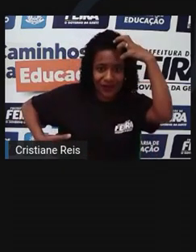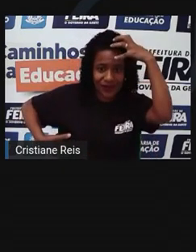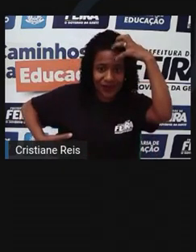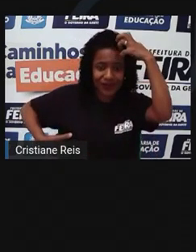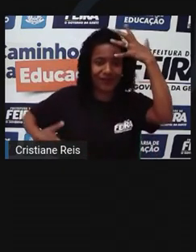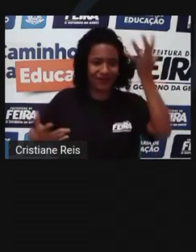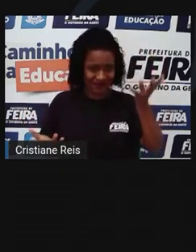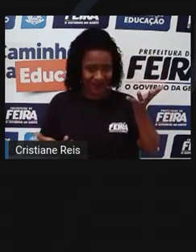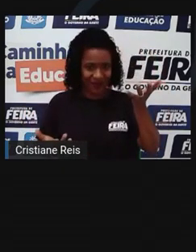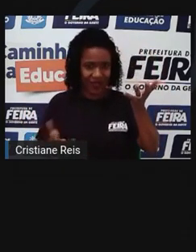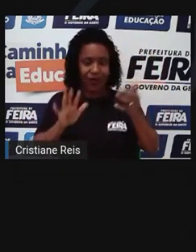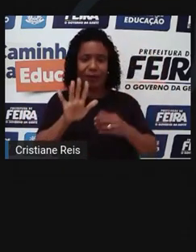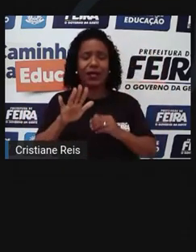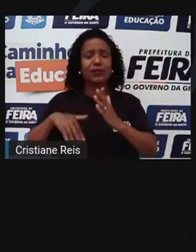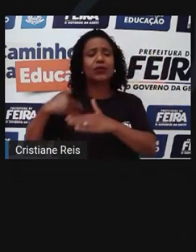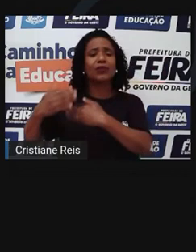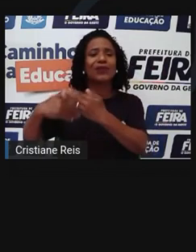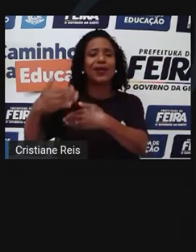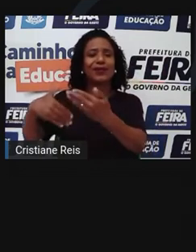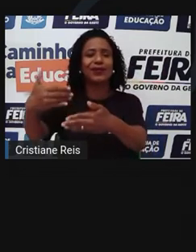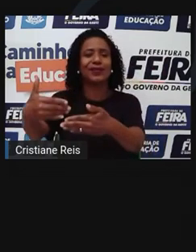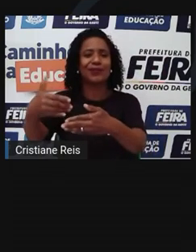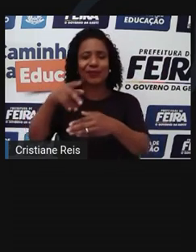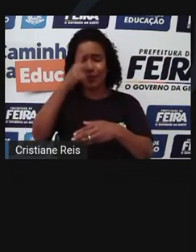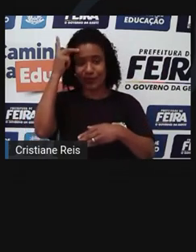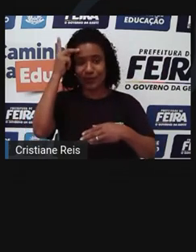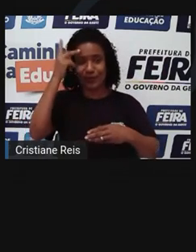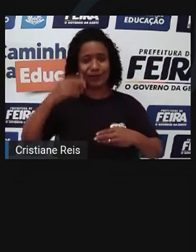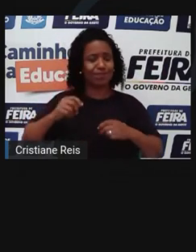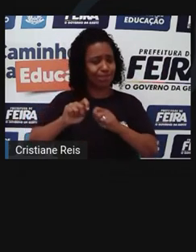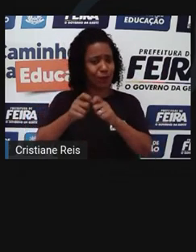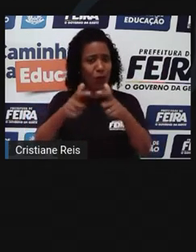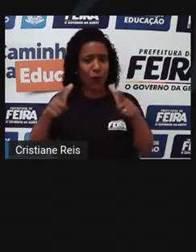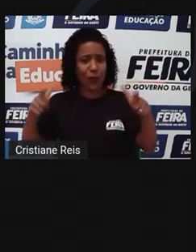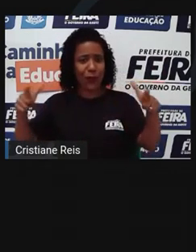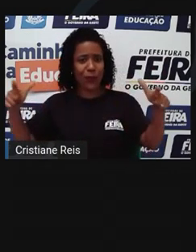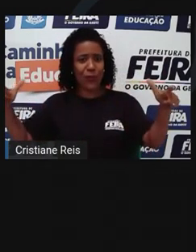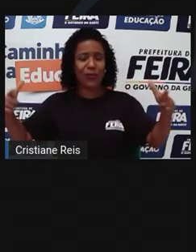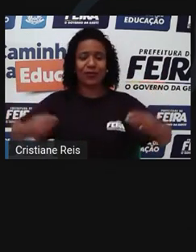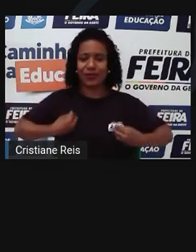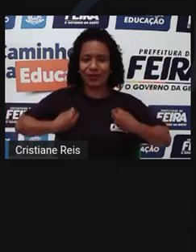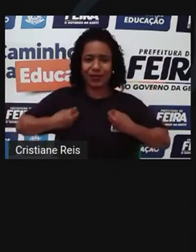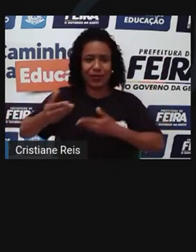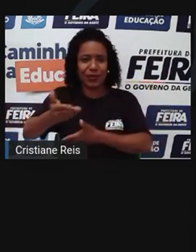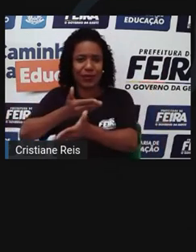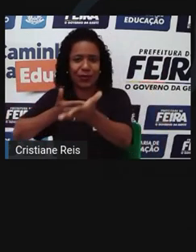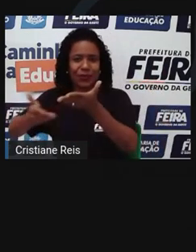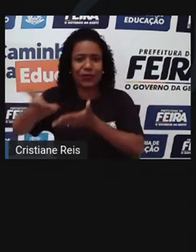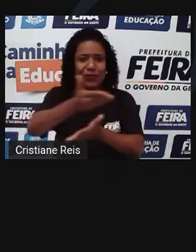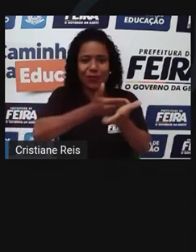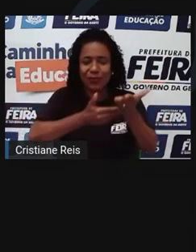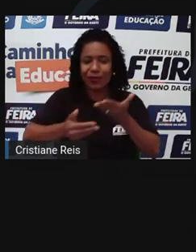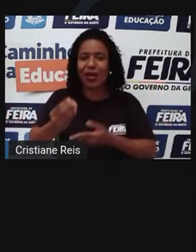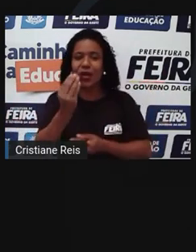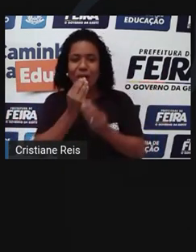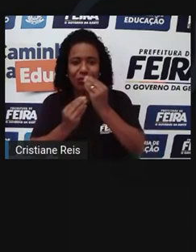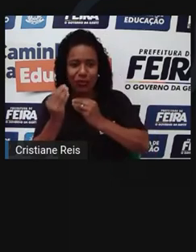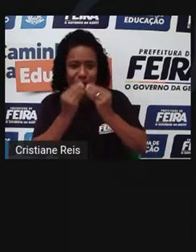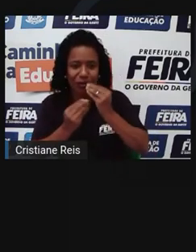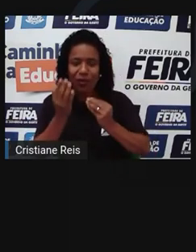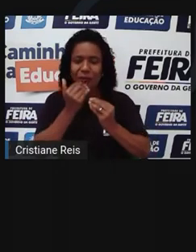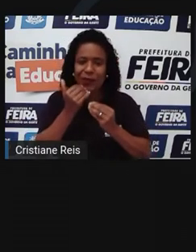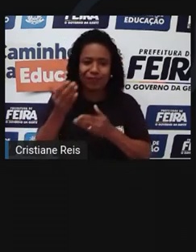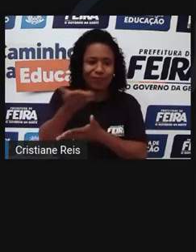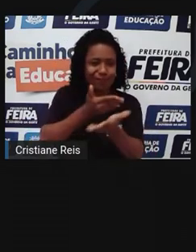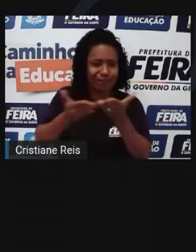outros colaborassem em grande escala. Essa habilidade garantiu vantagens na disputa por recursos e alimentos contra outras espécies de humanos que colaboravam em grupos